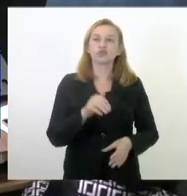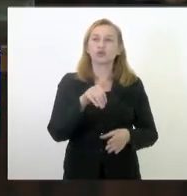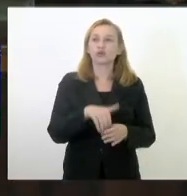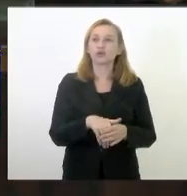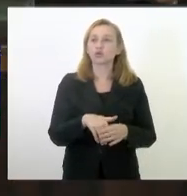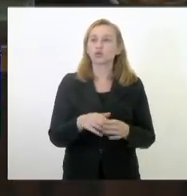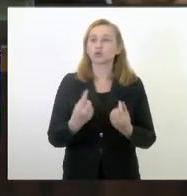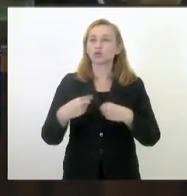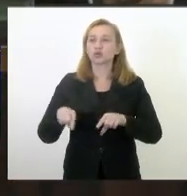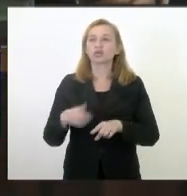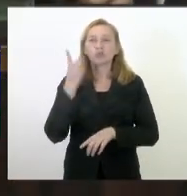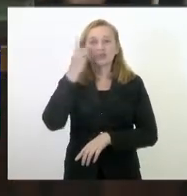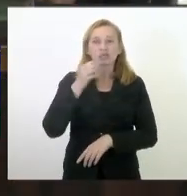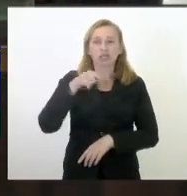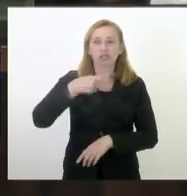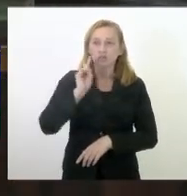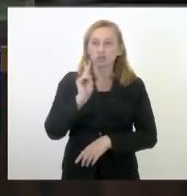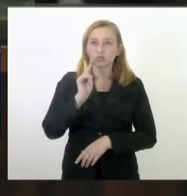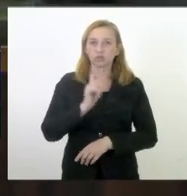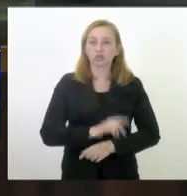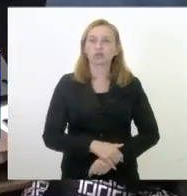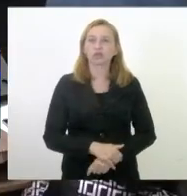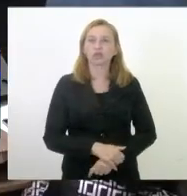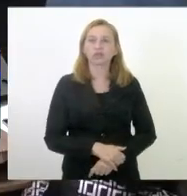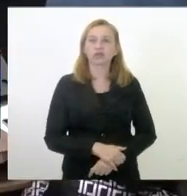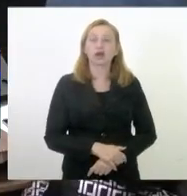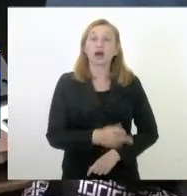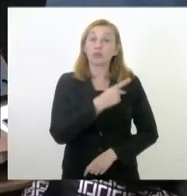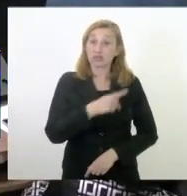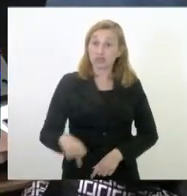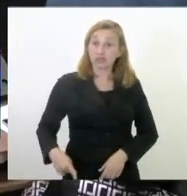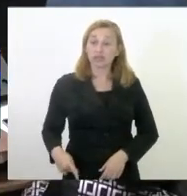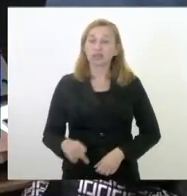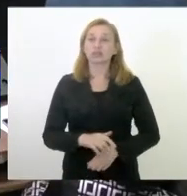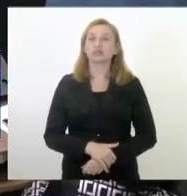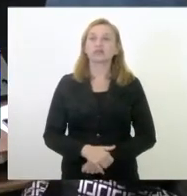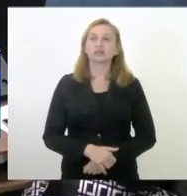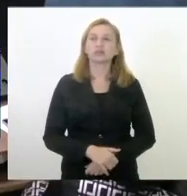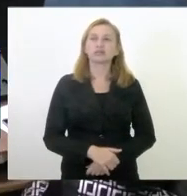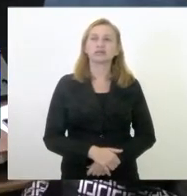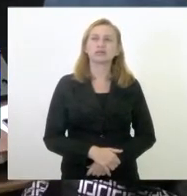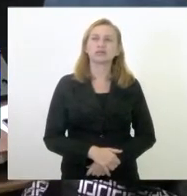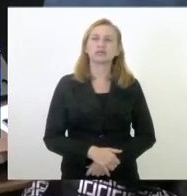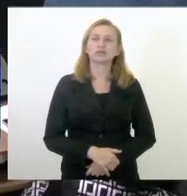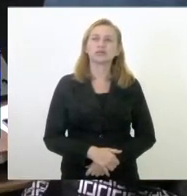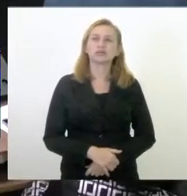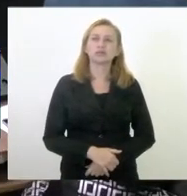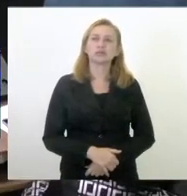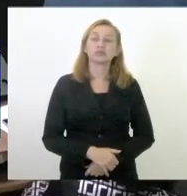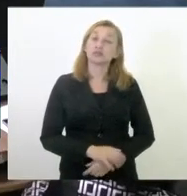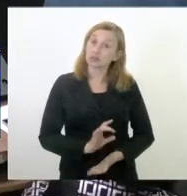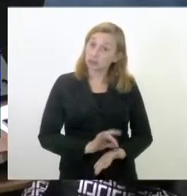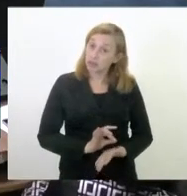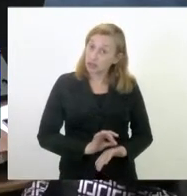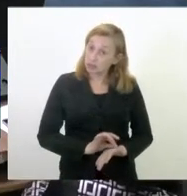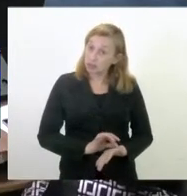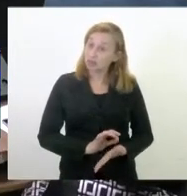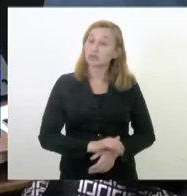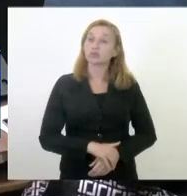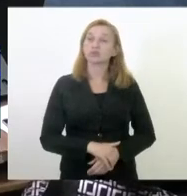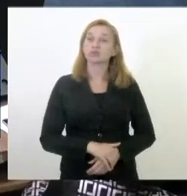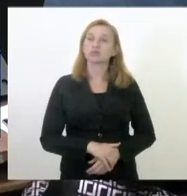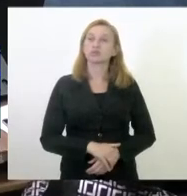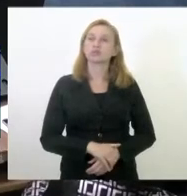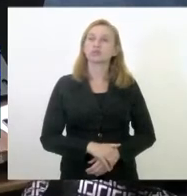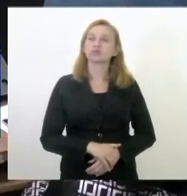contrário, o deputado Alexandre Kinoplock. A presidência é, na verdade, o autor